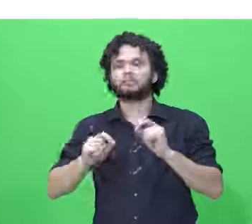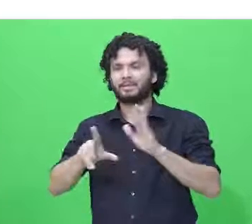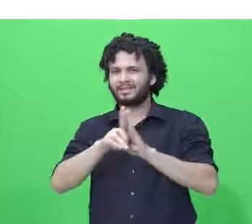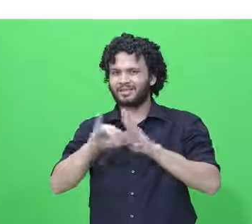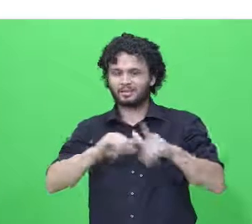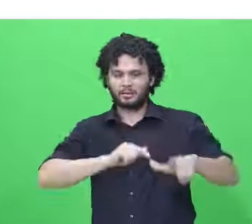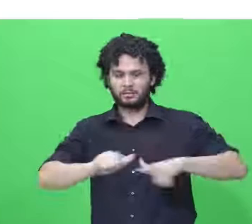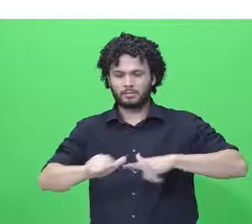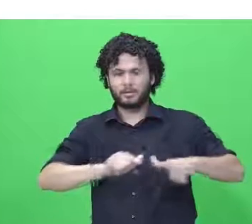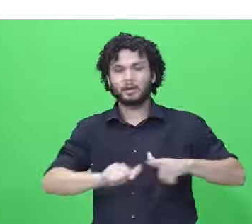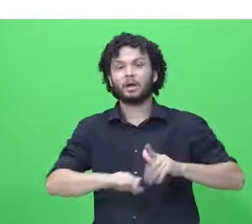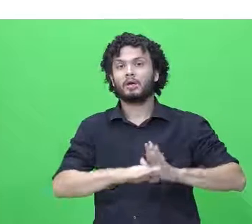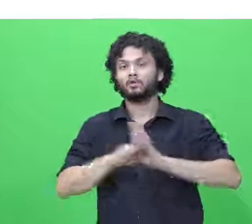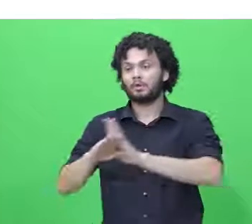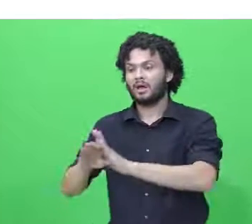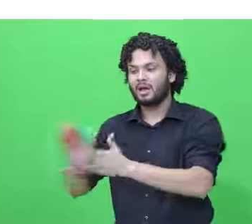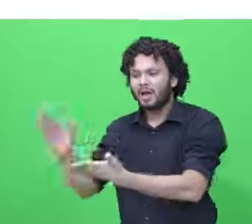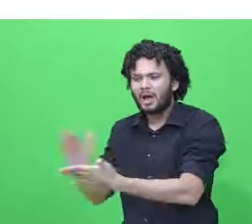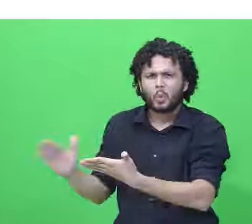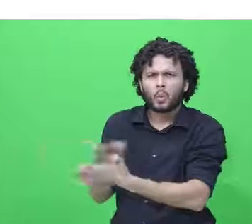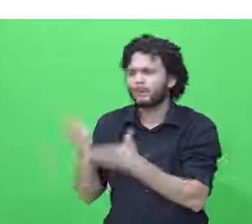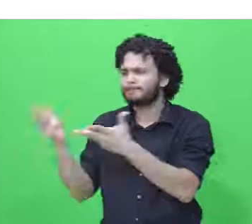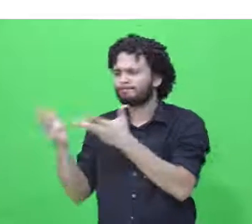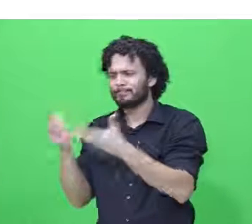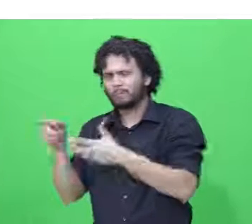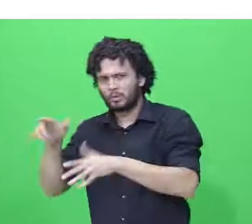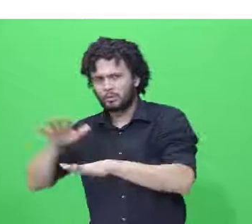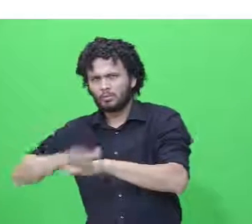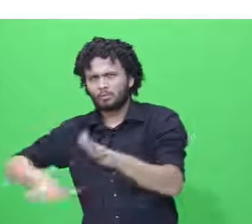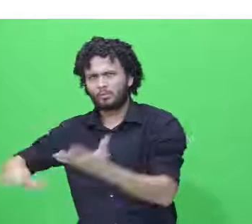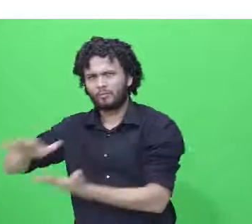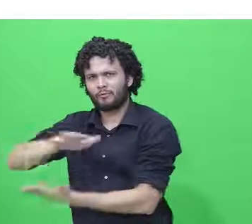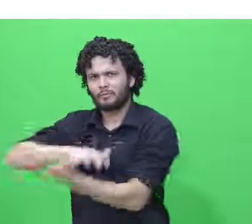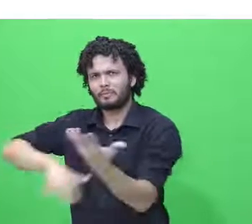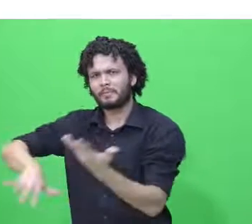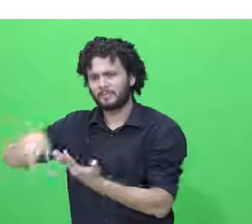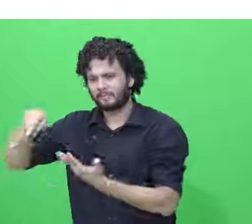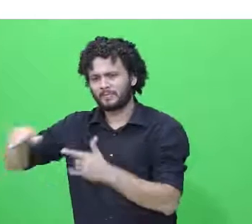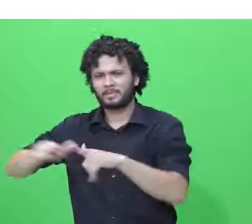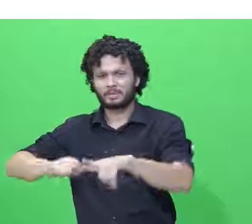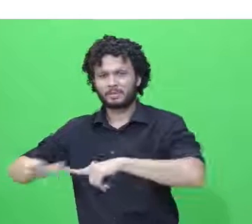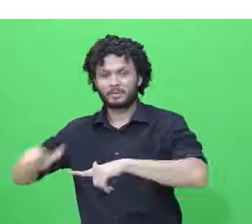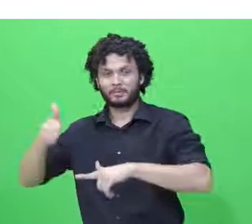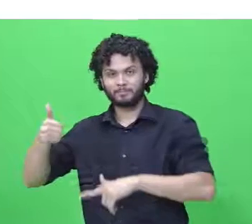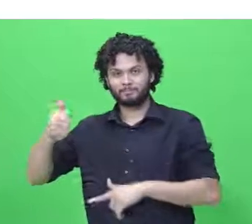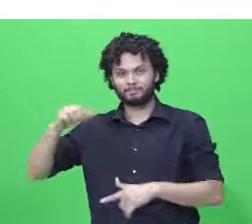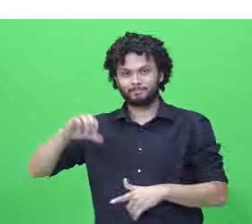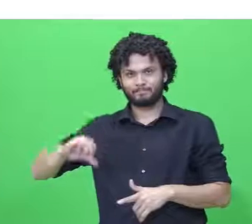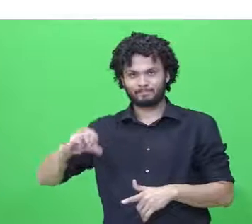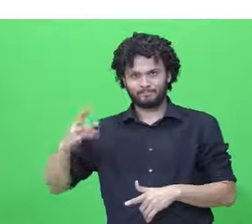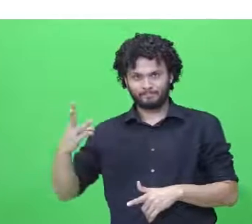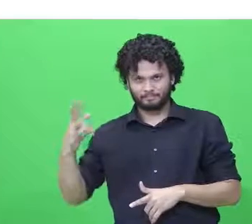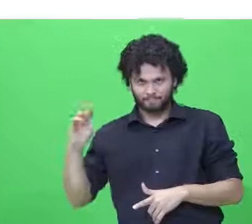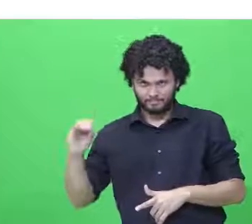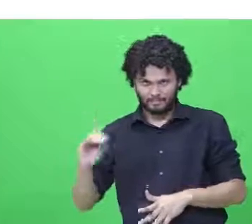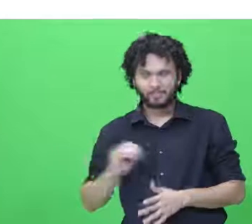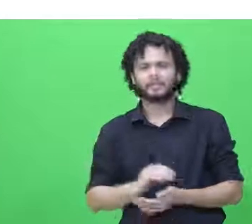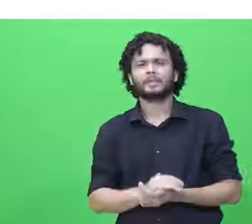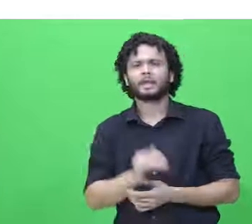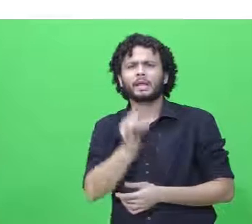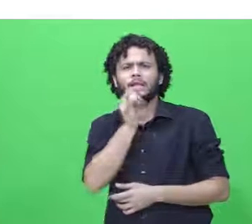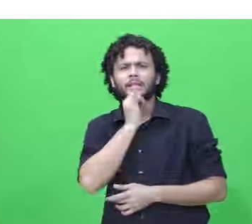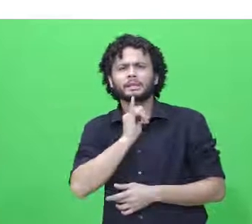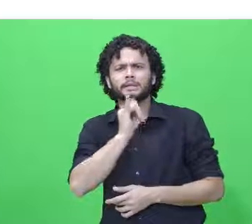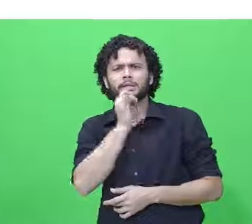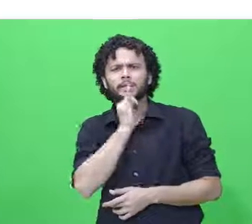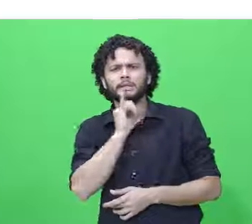vai atender, na verdade, a algumas reivindicações, então, do movimento operário que se inicia no Brasil nesse período de 1930, tá? Como,